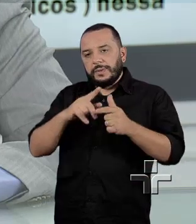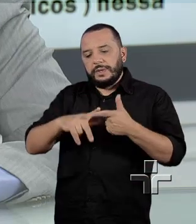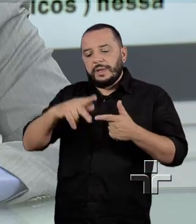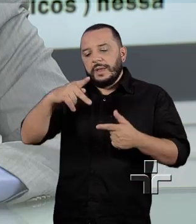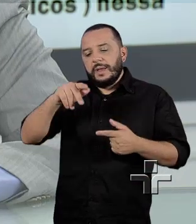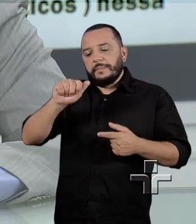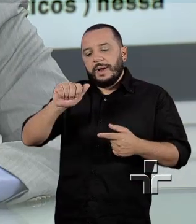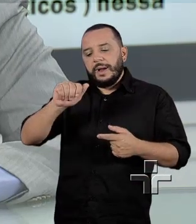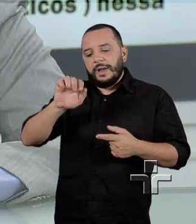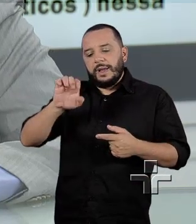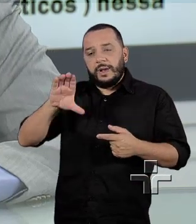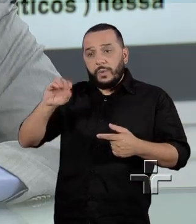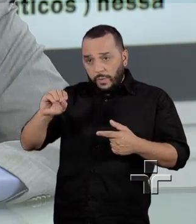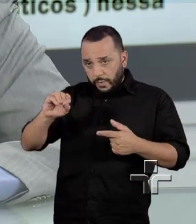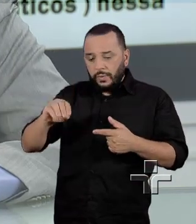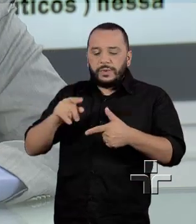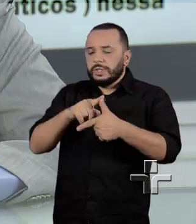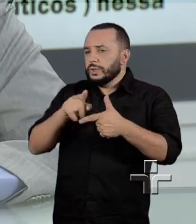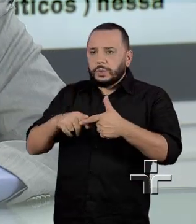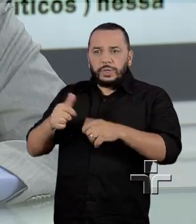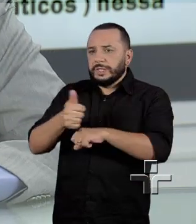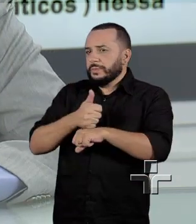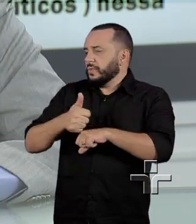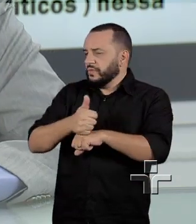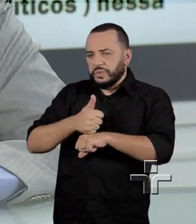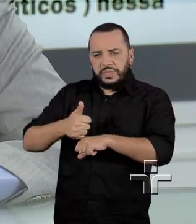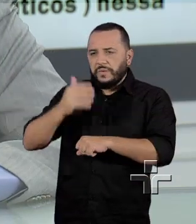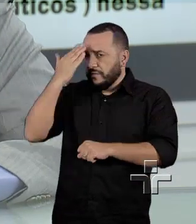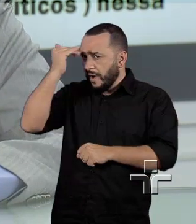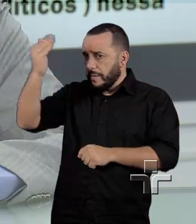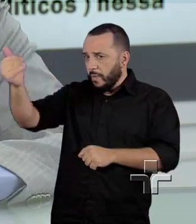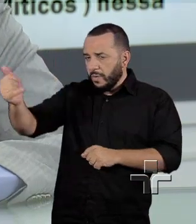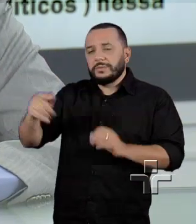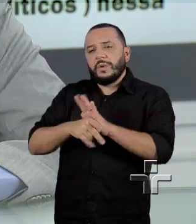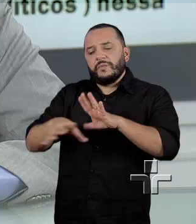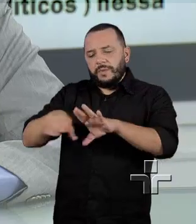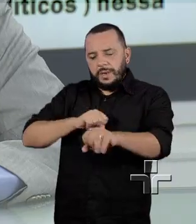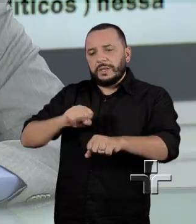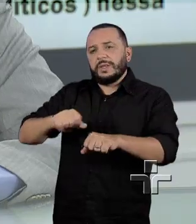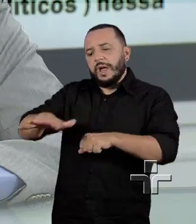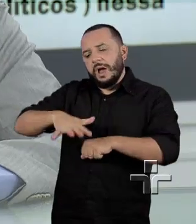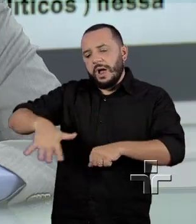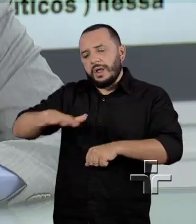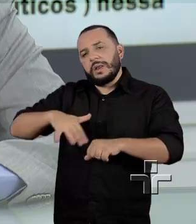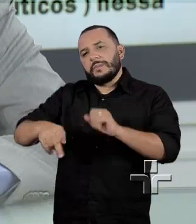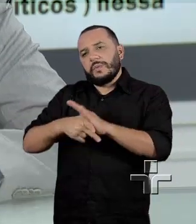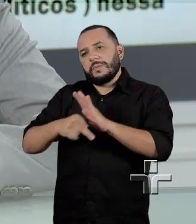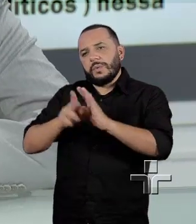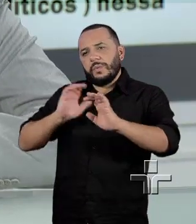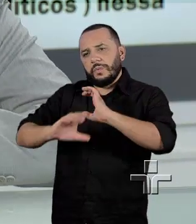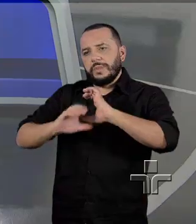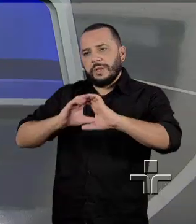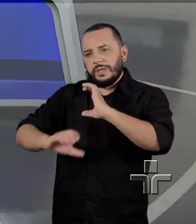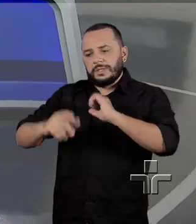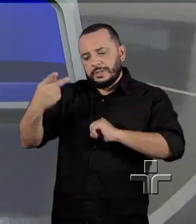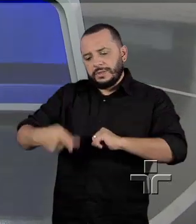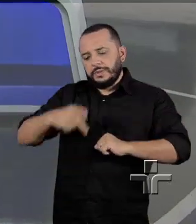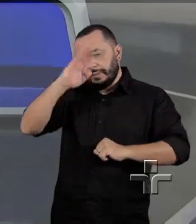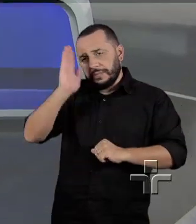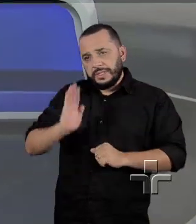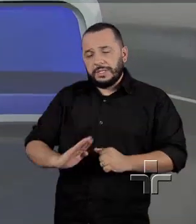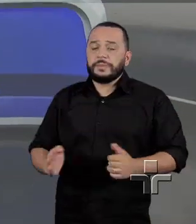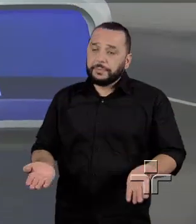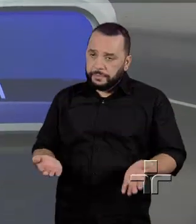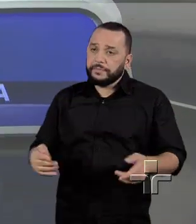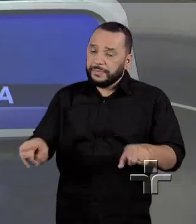dois profissionais de grande renome, afamados na área da comunicação no país. Exato. E certamente nós vamos ter aí